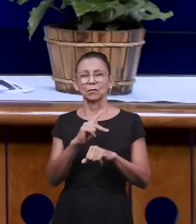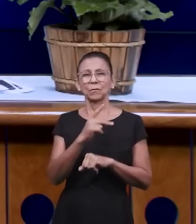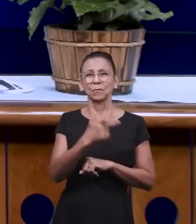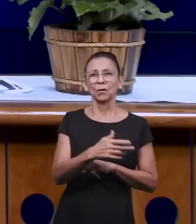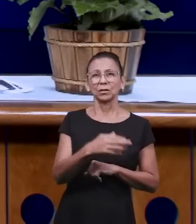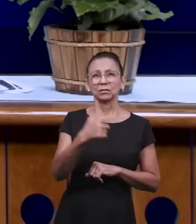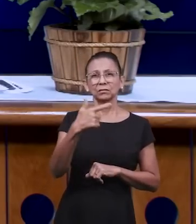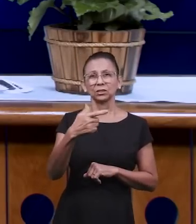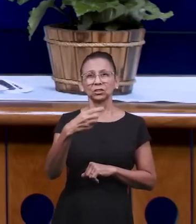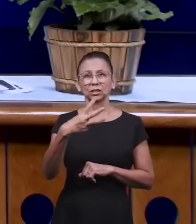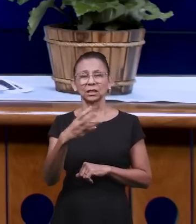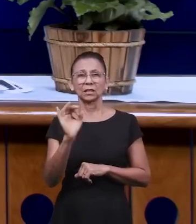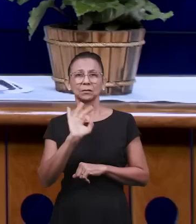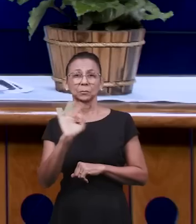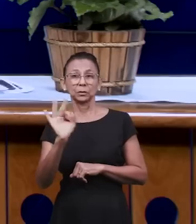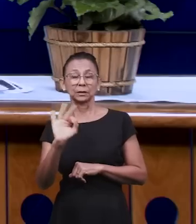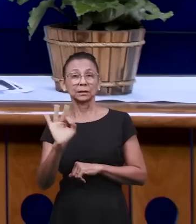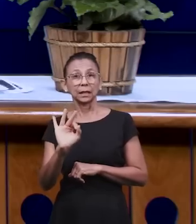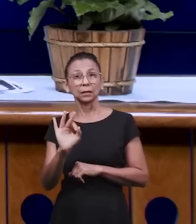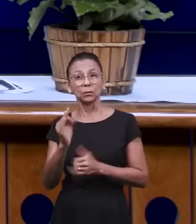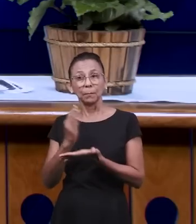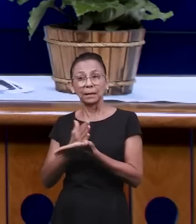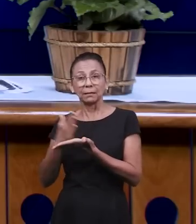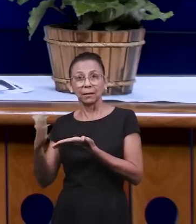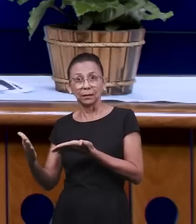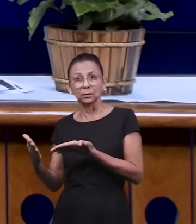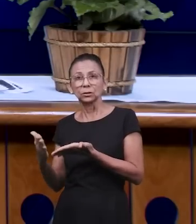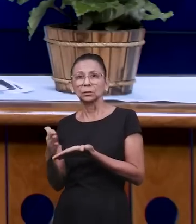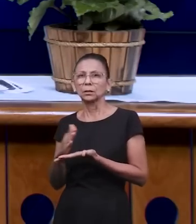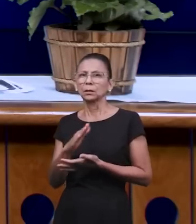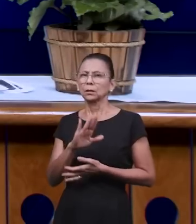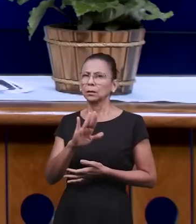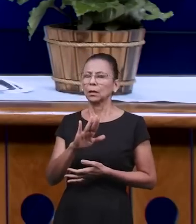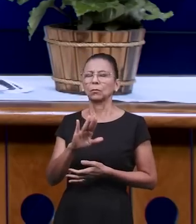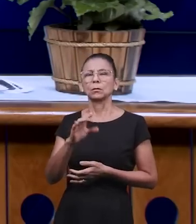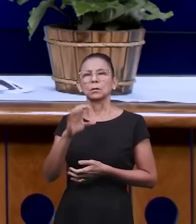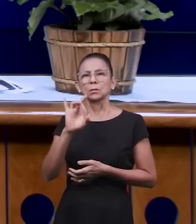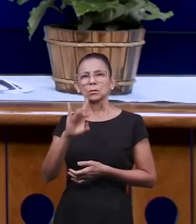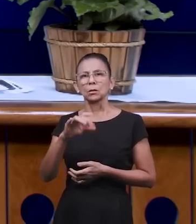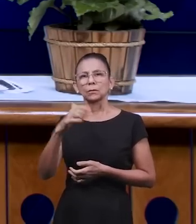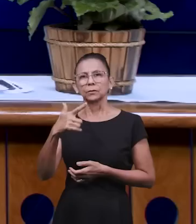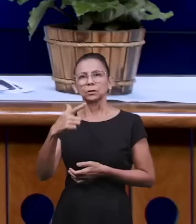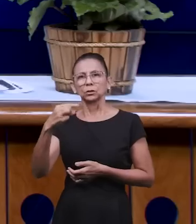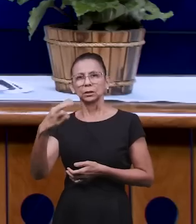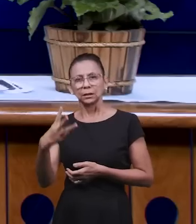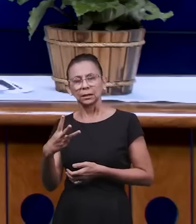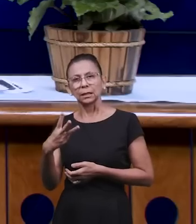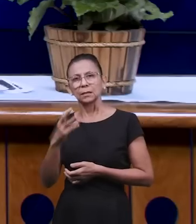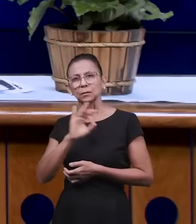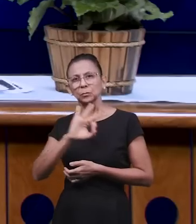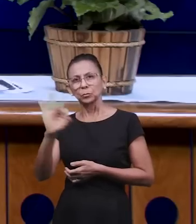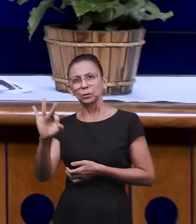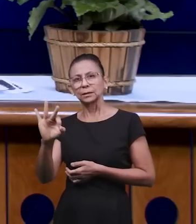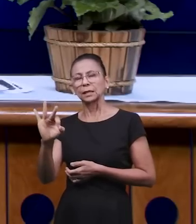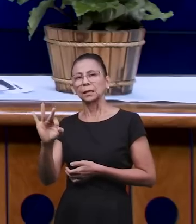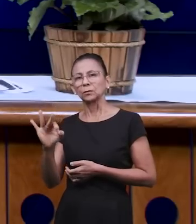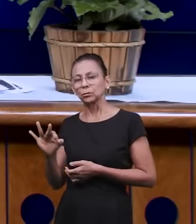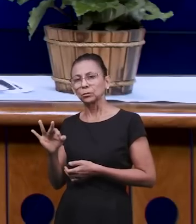nacionalista de Israel. Neste momento, nesse congresso sionista, Theodor Herzl, num